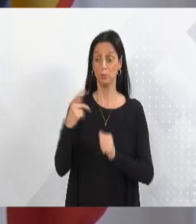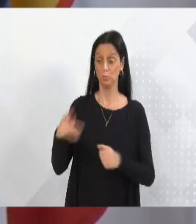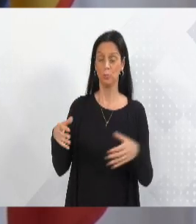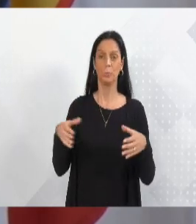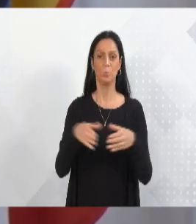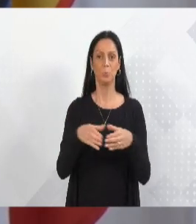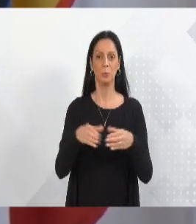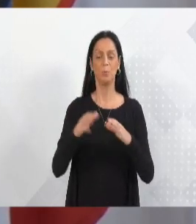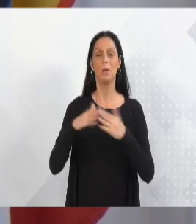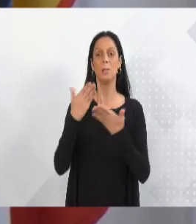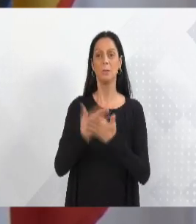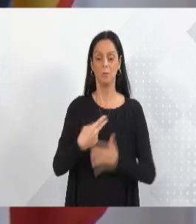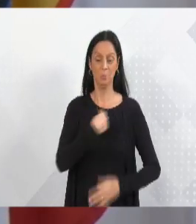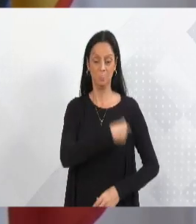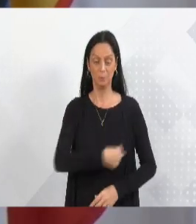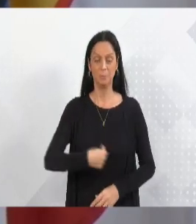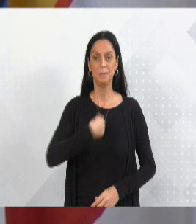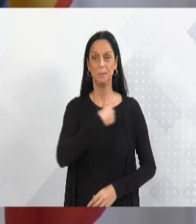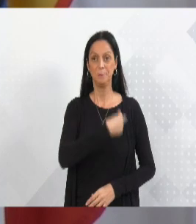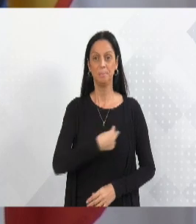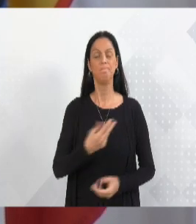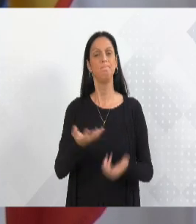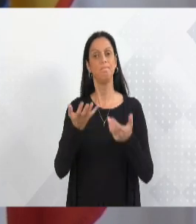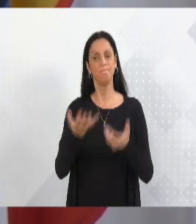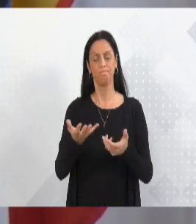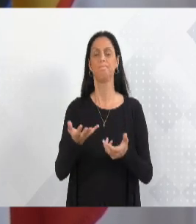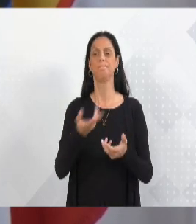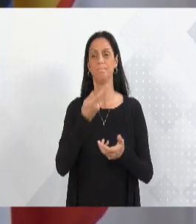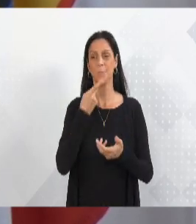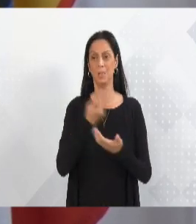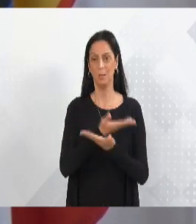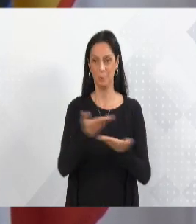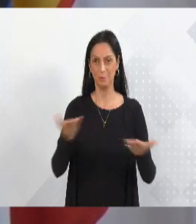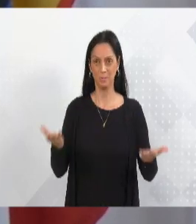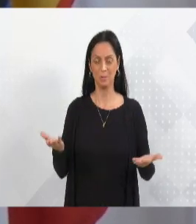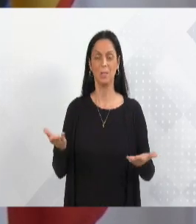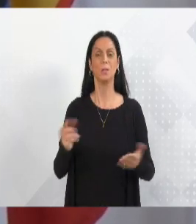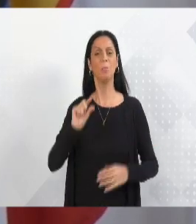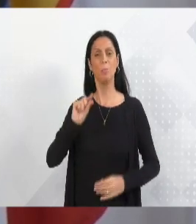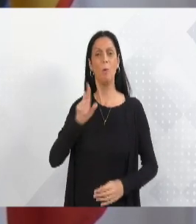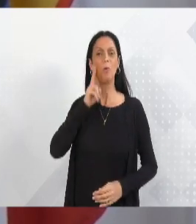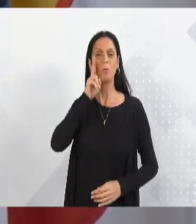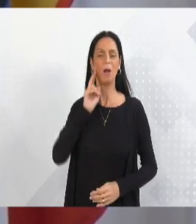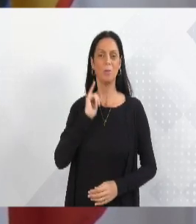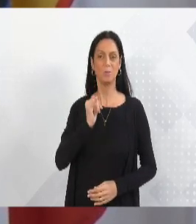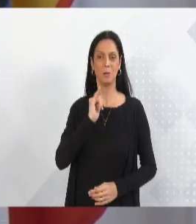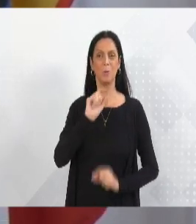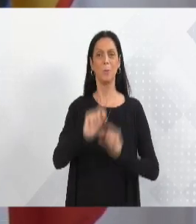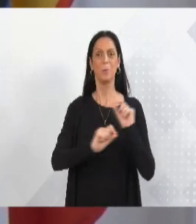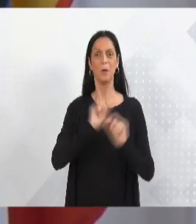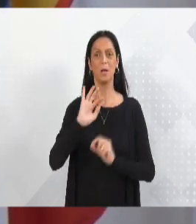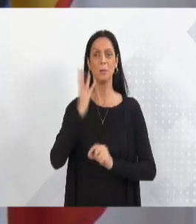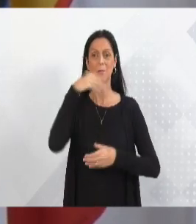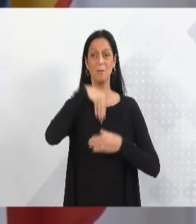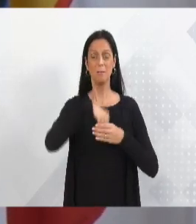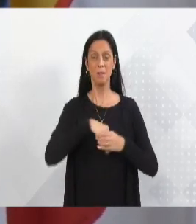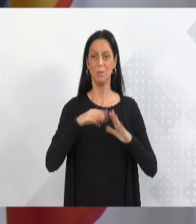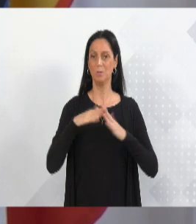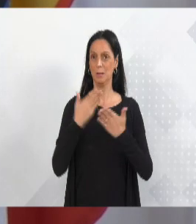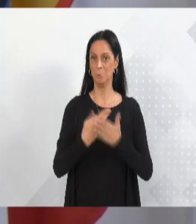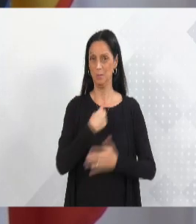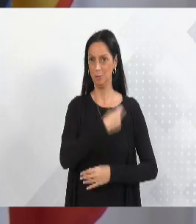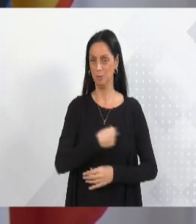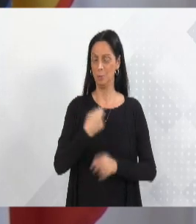no Colégio Pedro II. E eu quero aqui registrar um pouco da história do que aconteceu no Colégio Pedro II. Quando